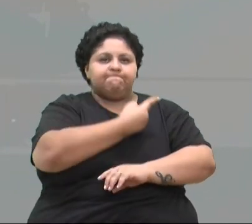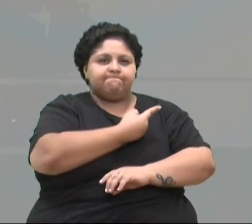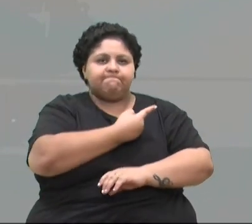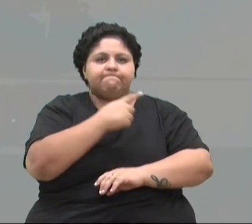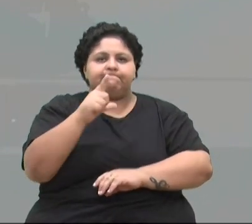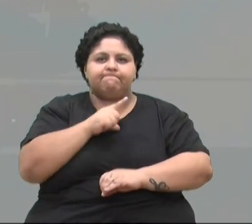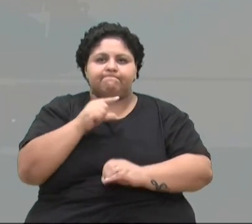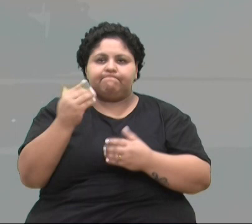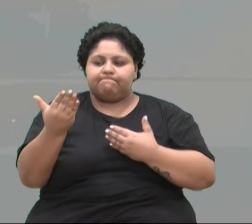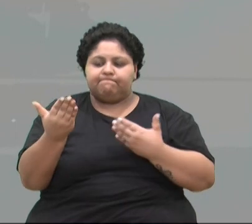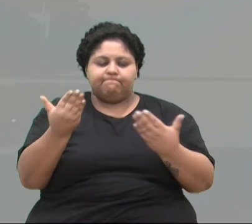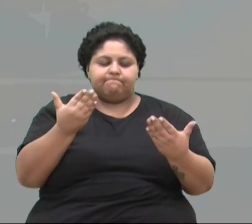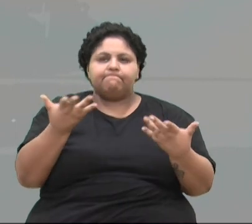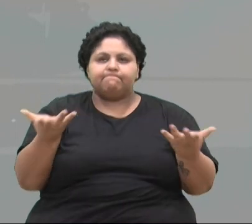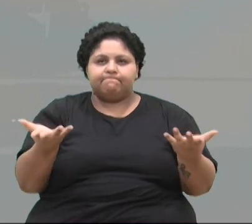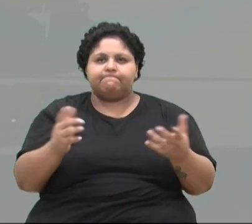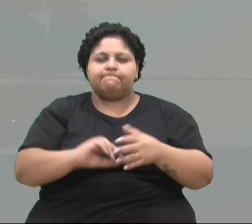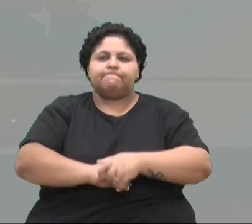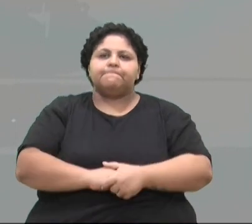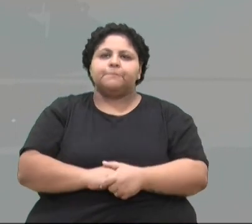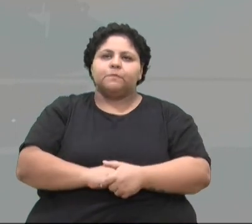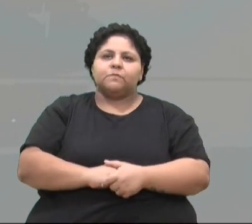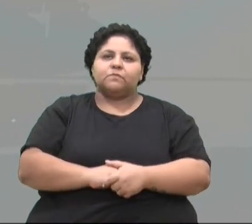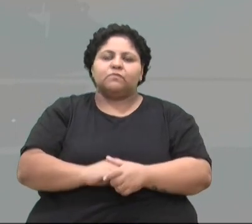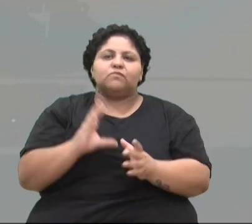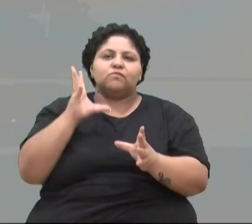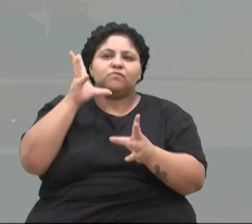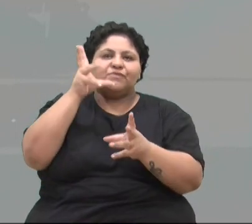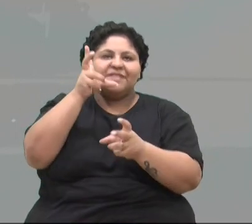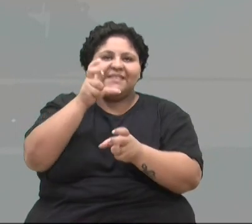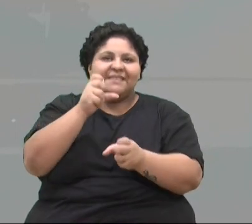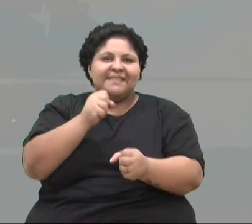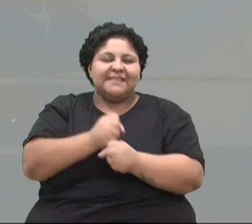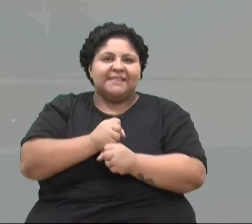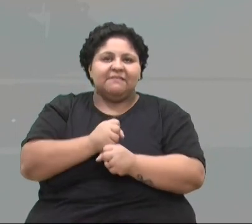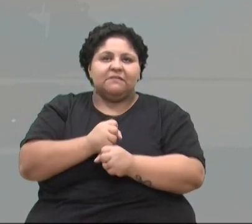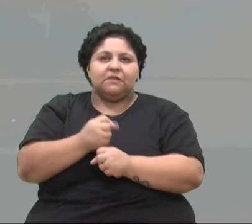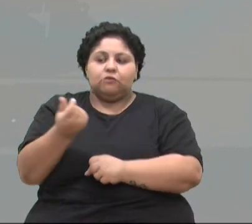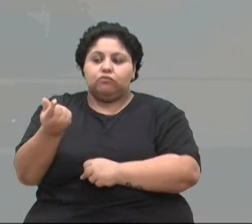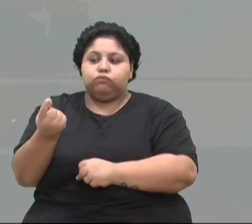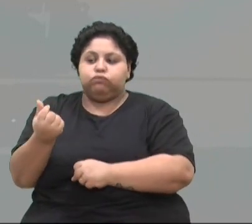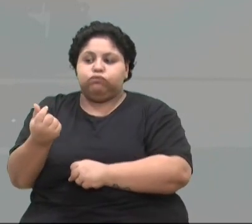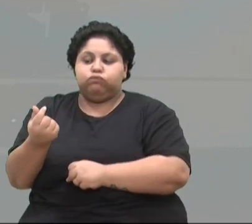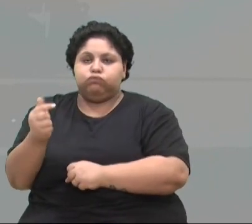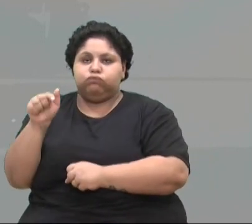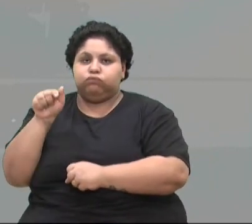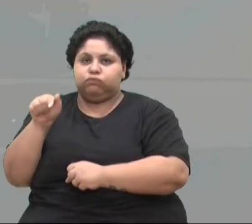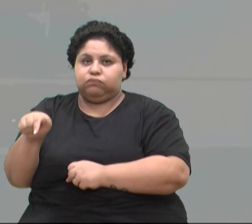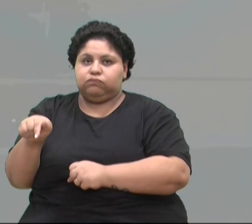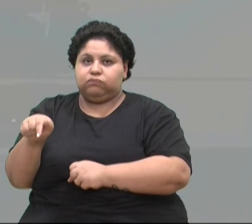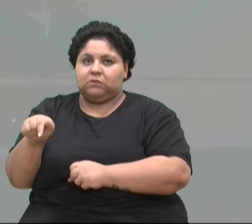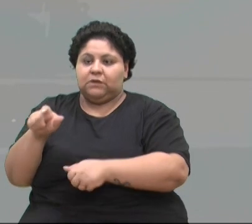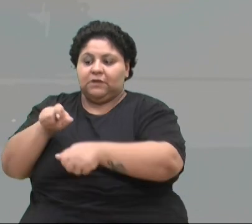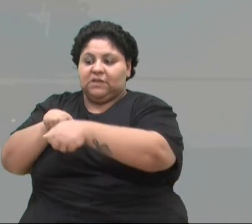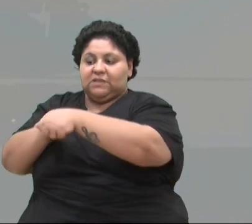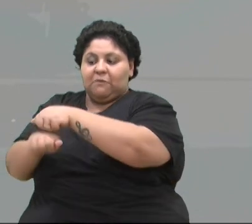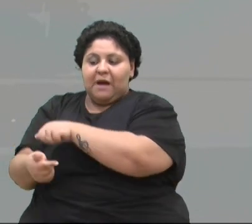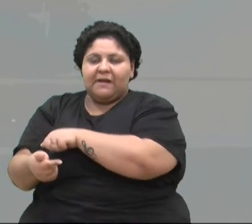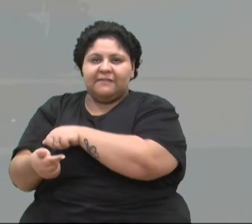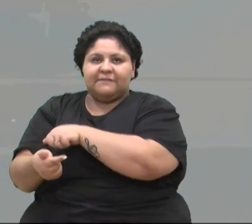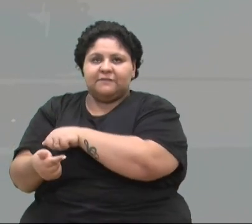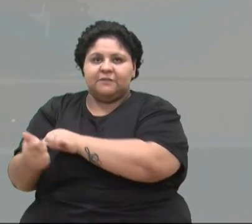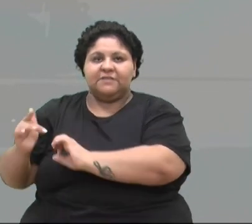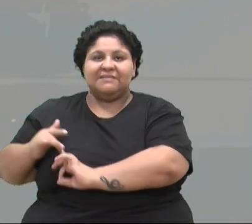um comparativo, então, do total de receitas que são aplicadas